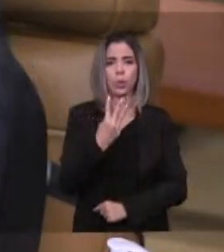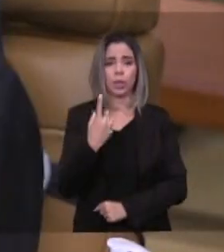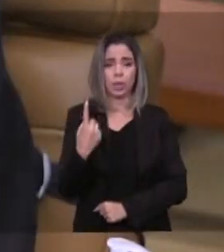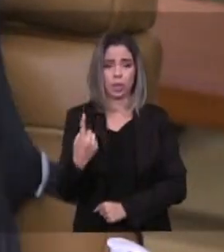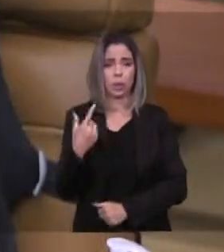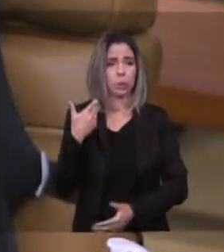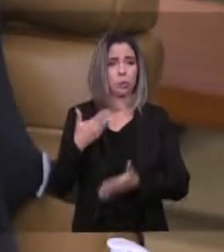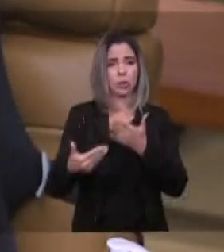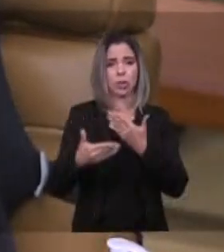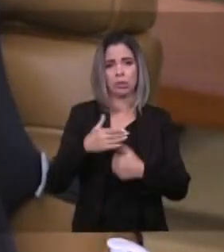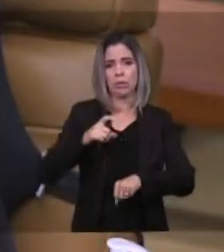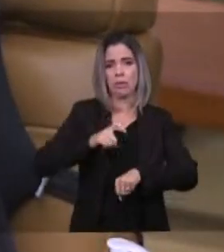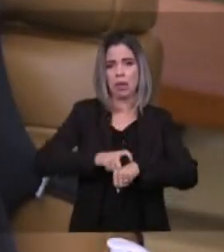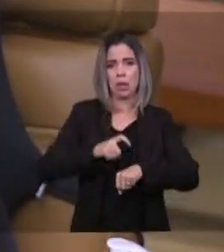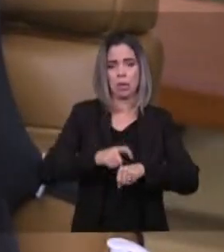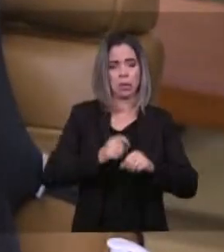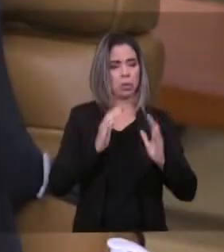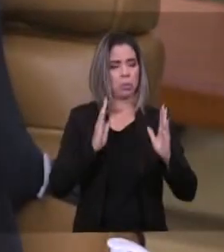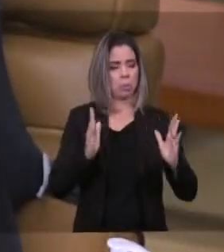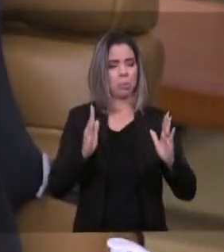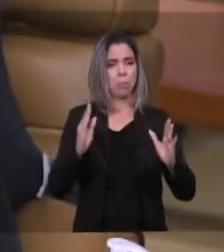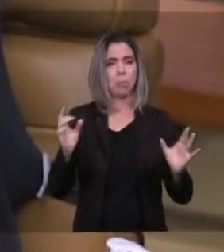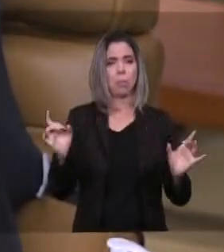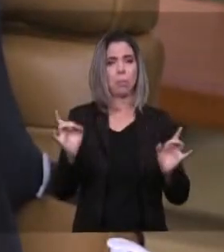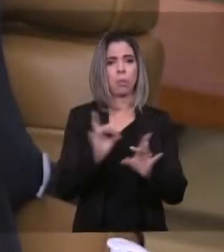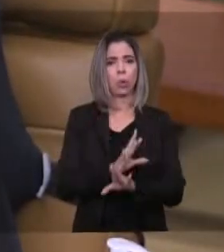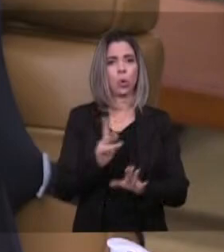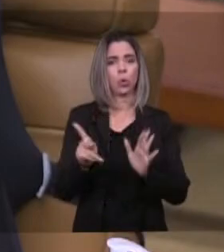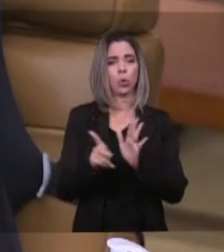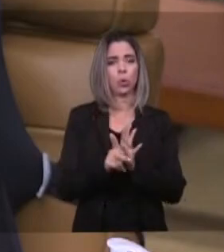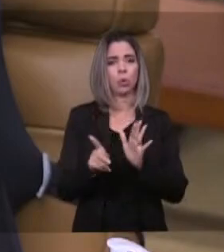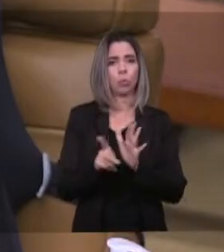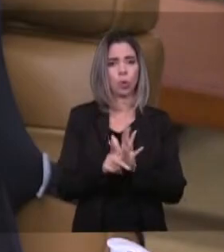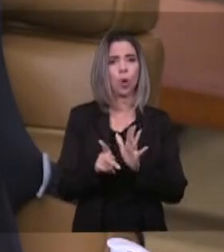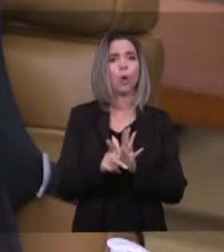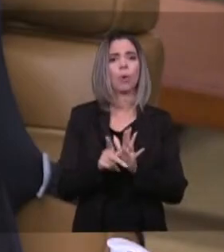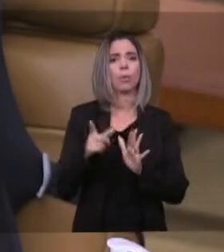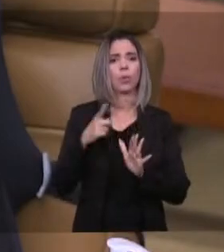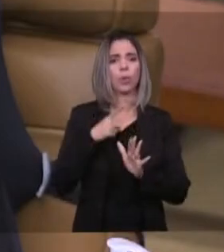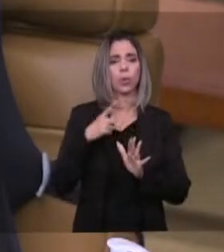independente da época de cessação da posse,